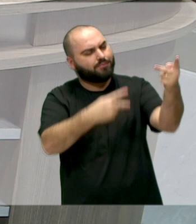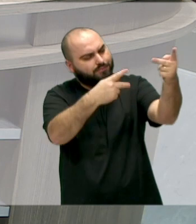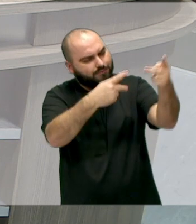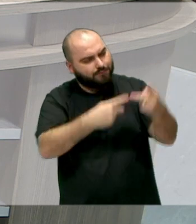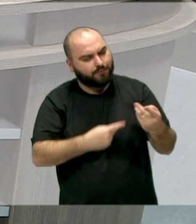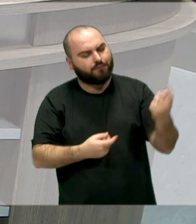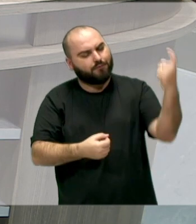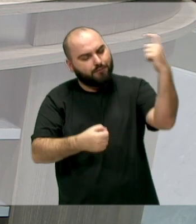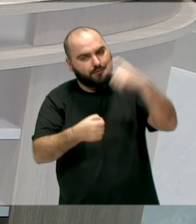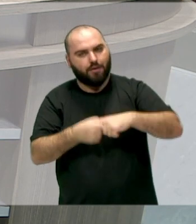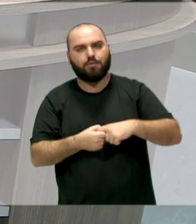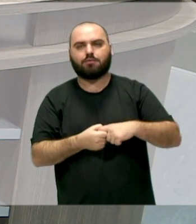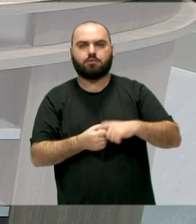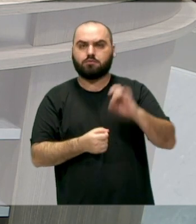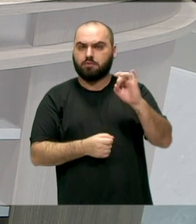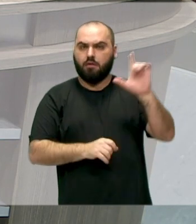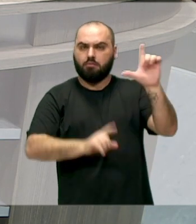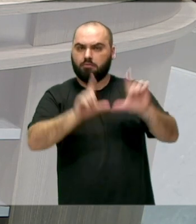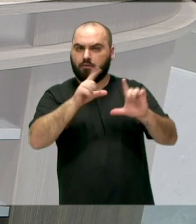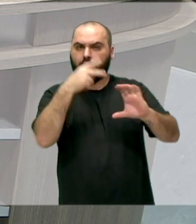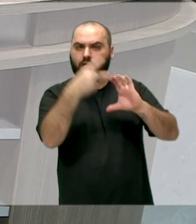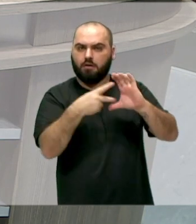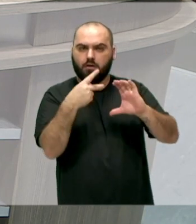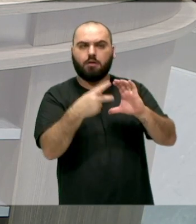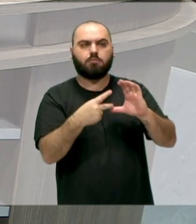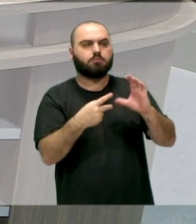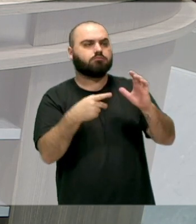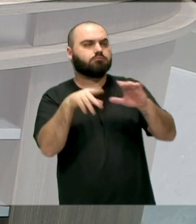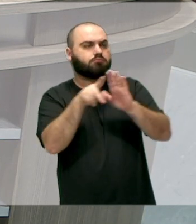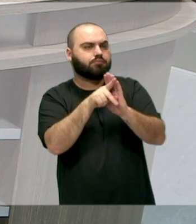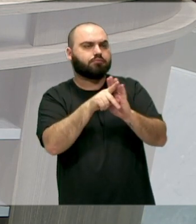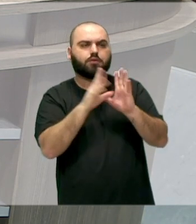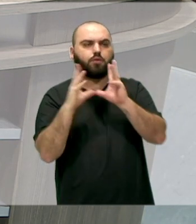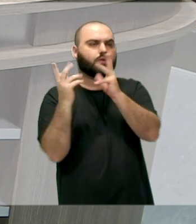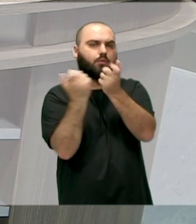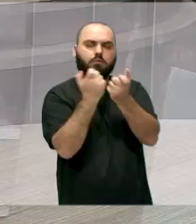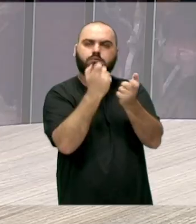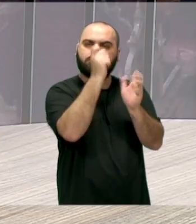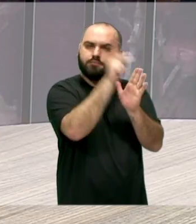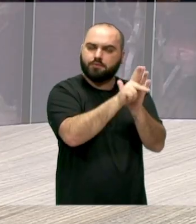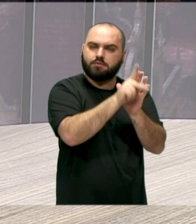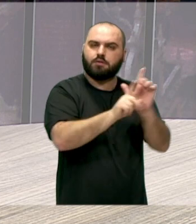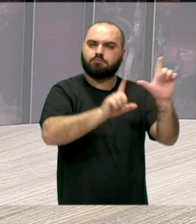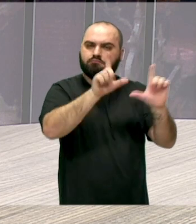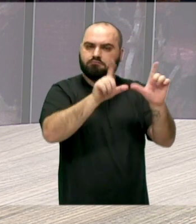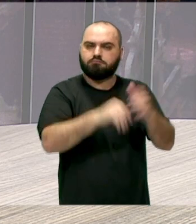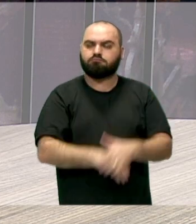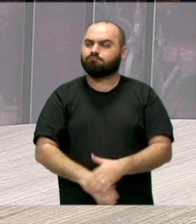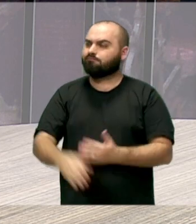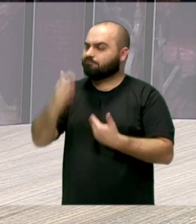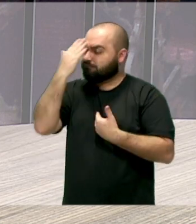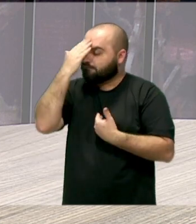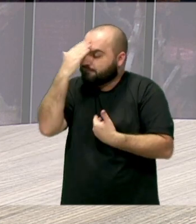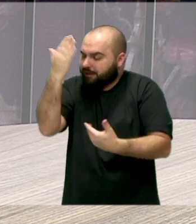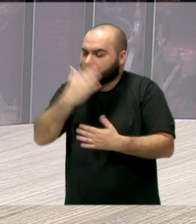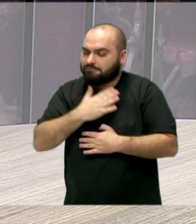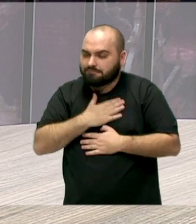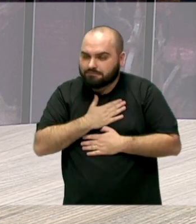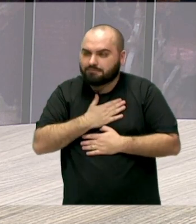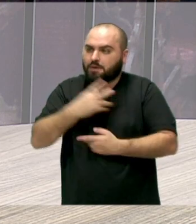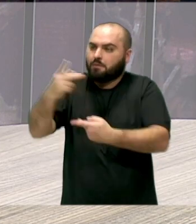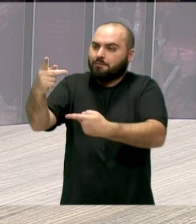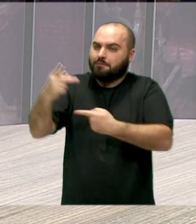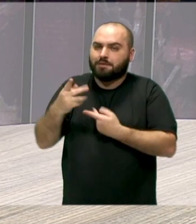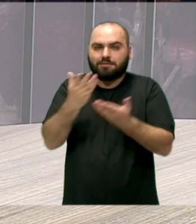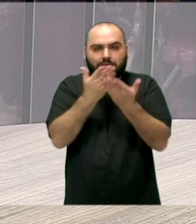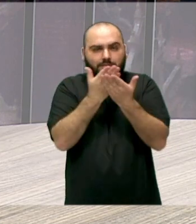aqui, não só à TV Câmara, ao nosso Conversa Cultural, a todos os nossos programas. Nossa, eu que agradeço e fica o convite a todos